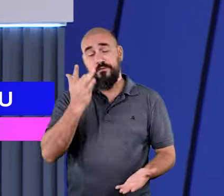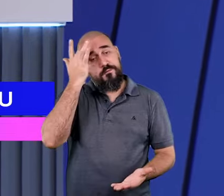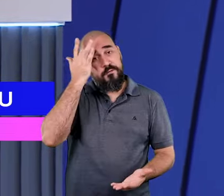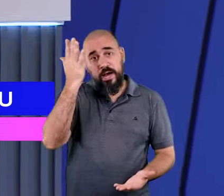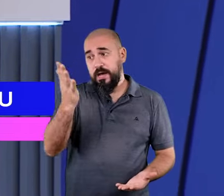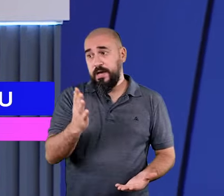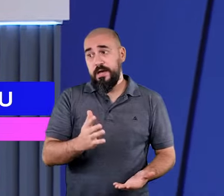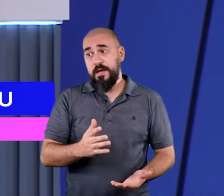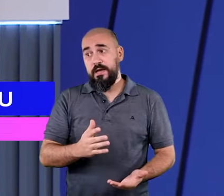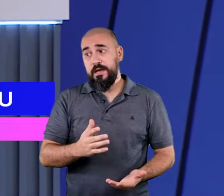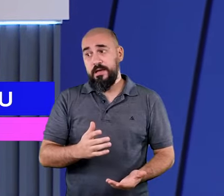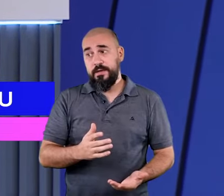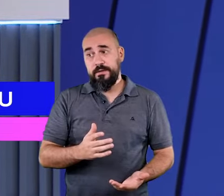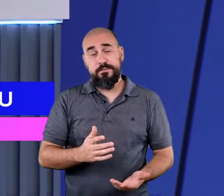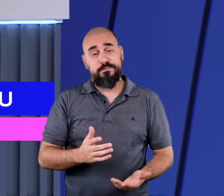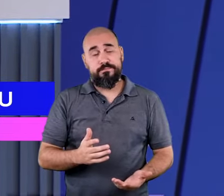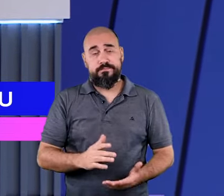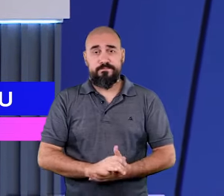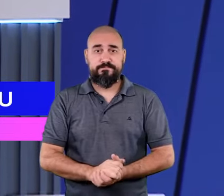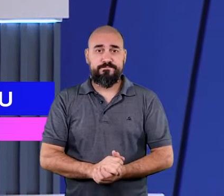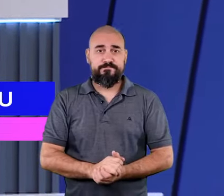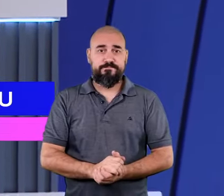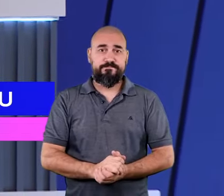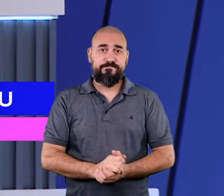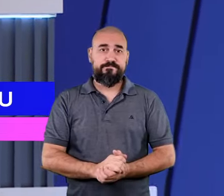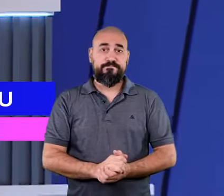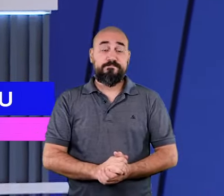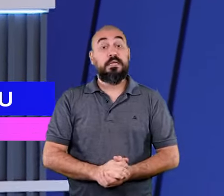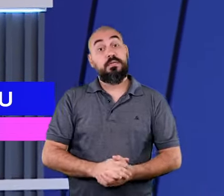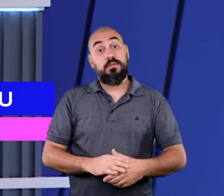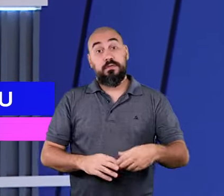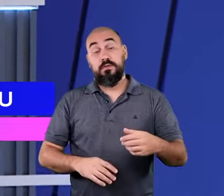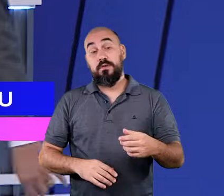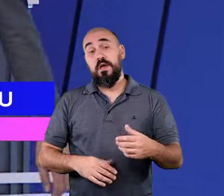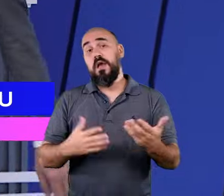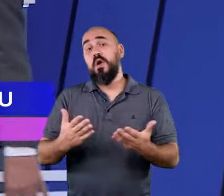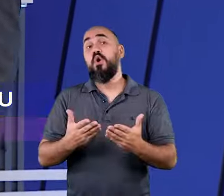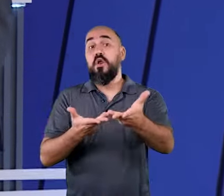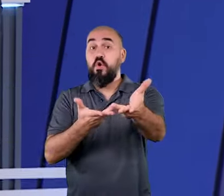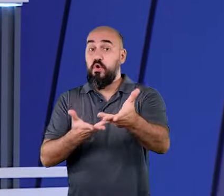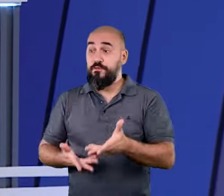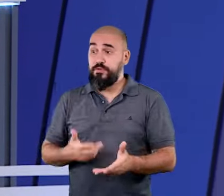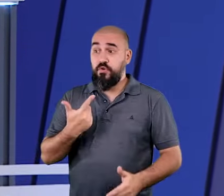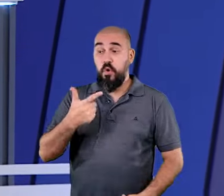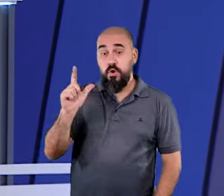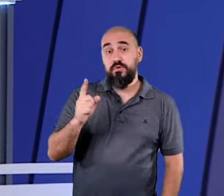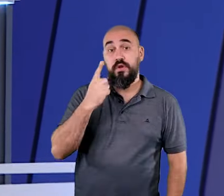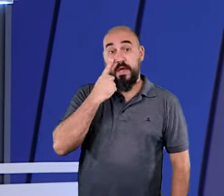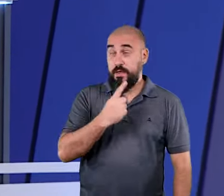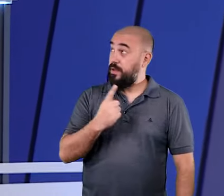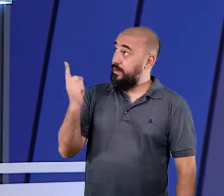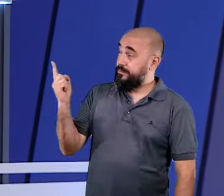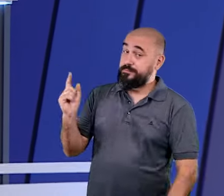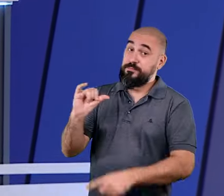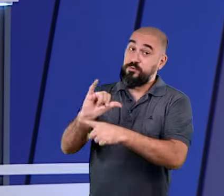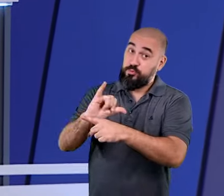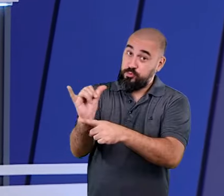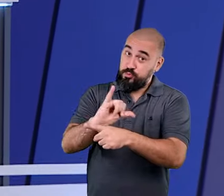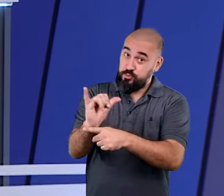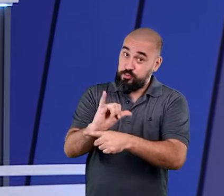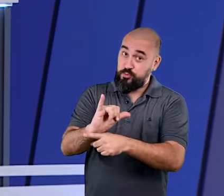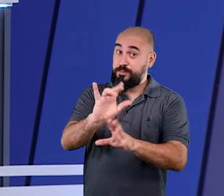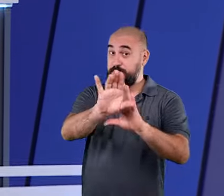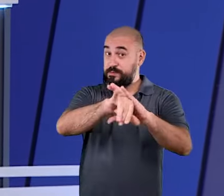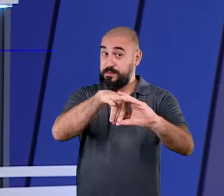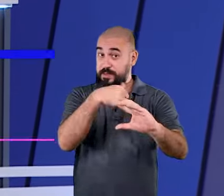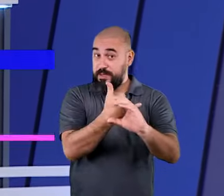um aluno da nossa escola bíblica. O segundo convite que eu tenho para você é inscrever-se em nosso canal